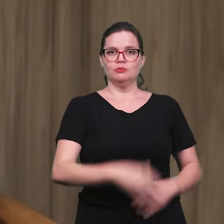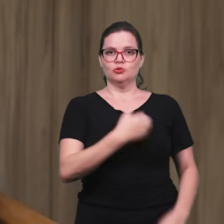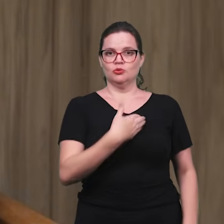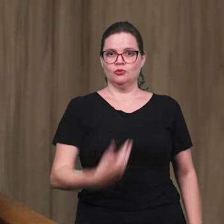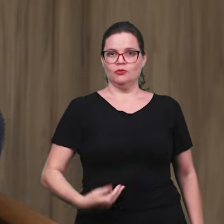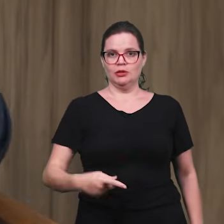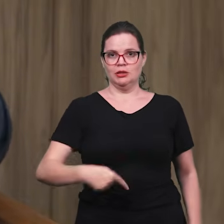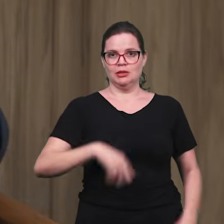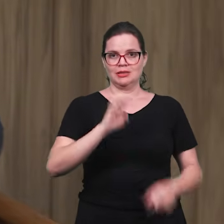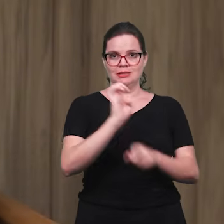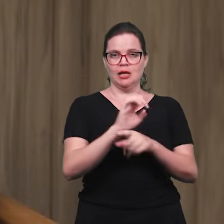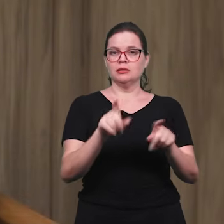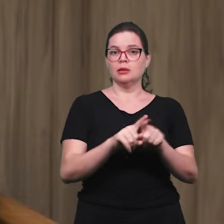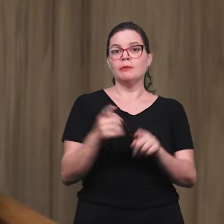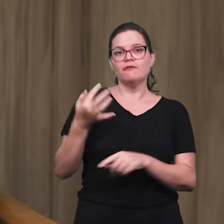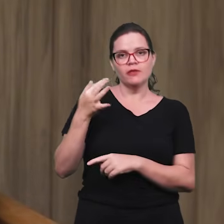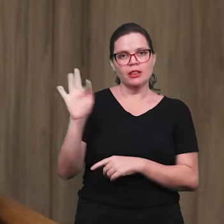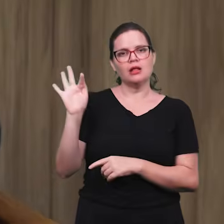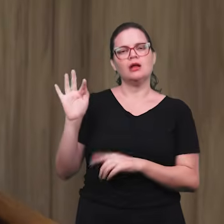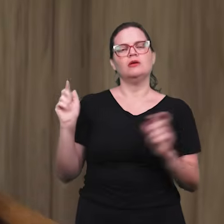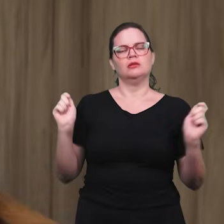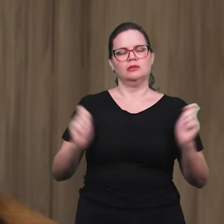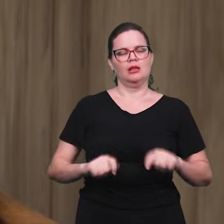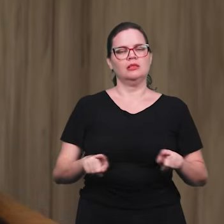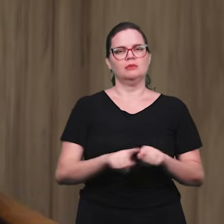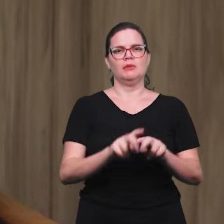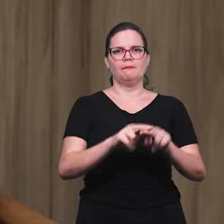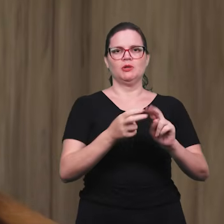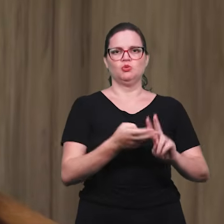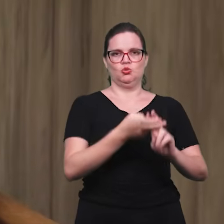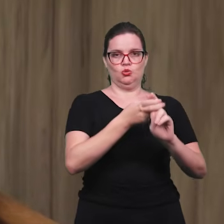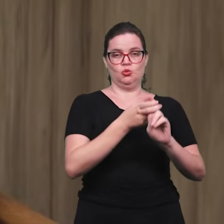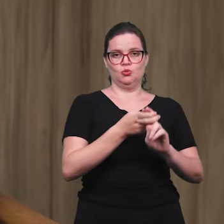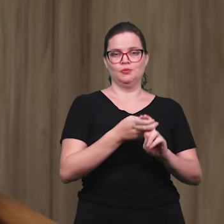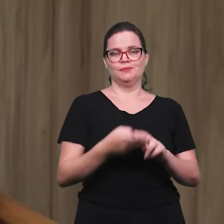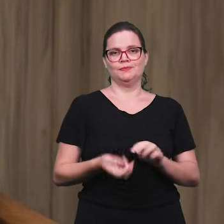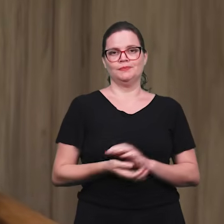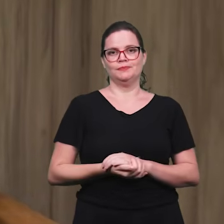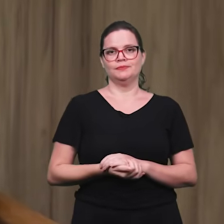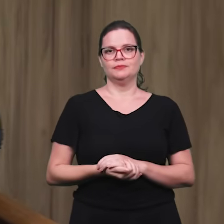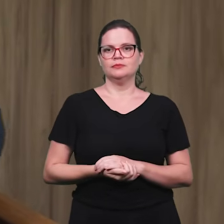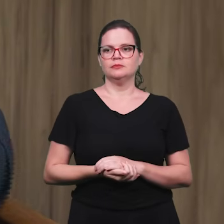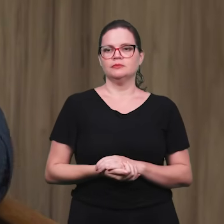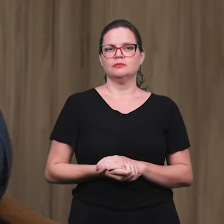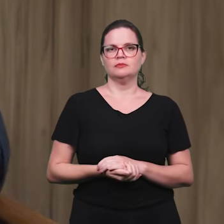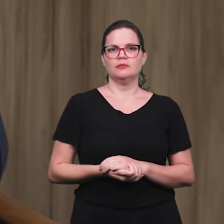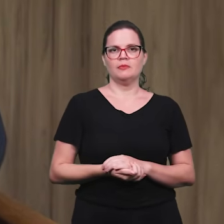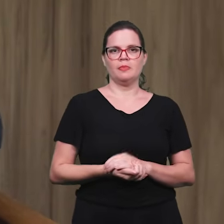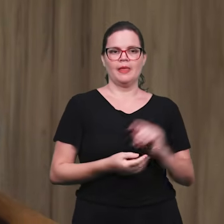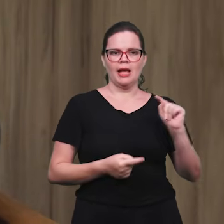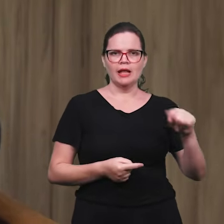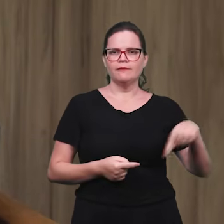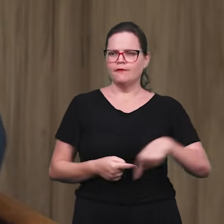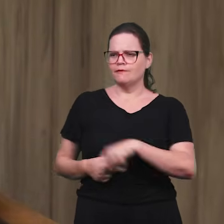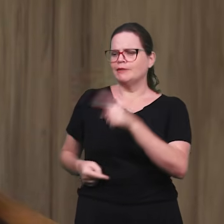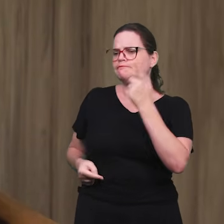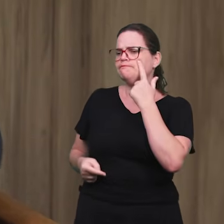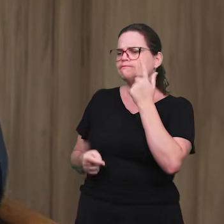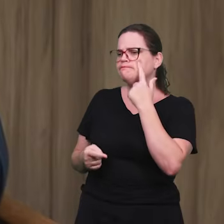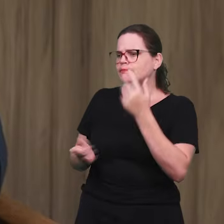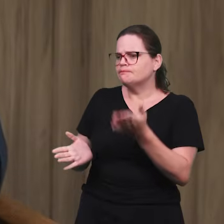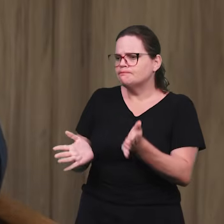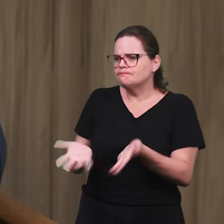estado e a nível de Brasil, inclusive, pelo SUS, que ele qualifica esse paciente,